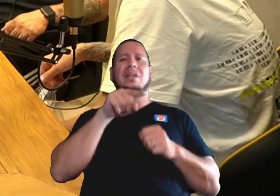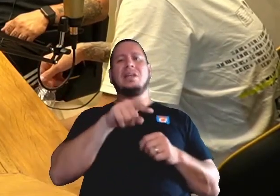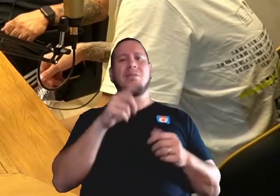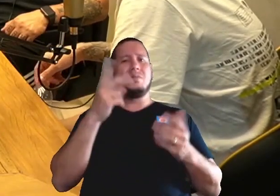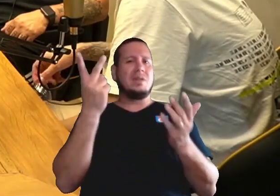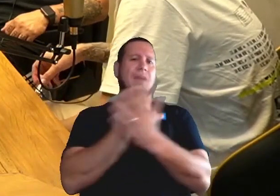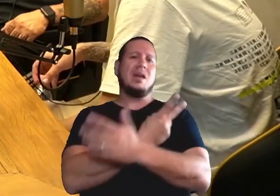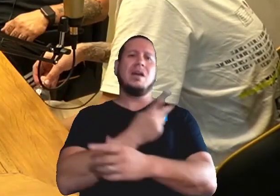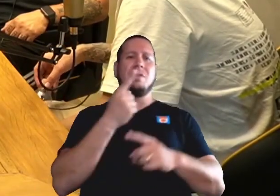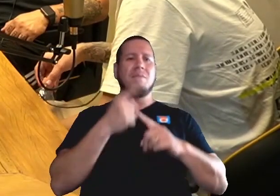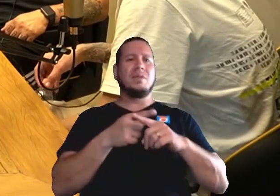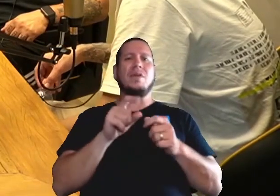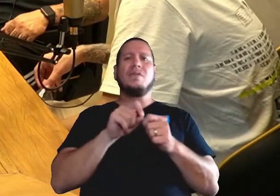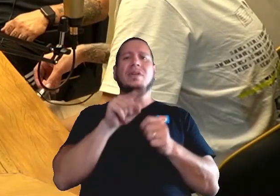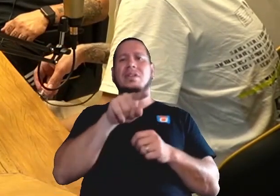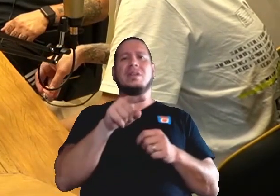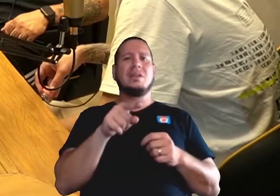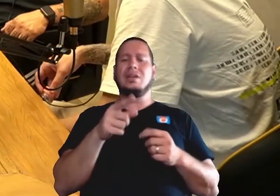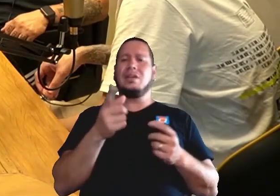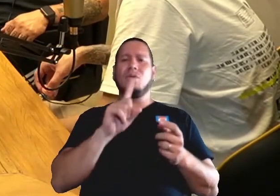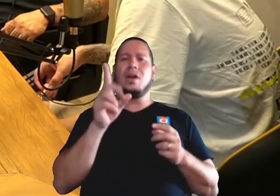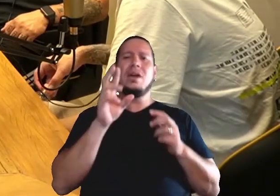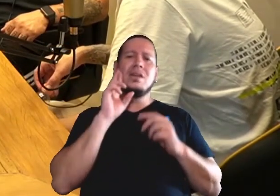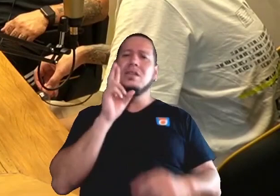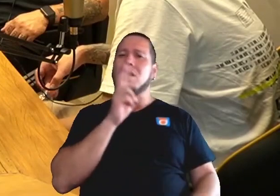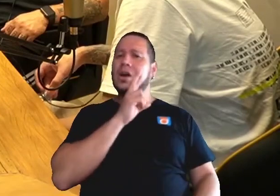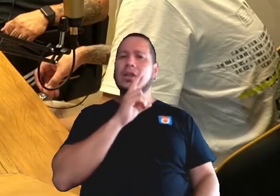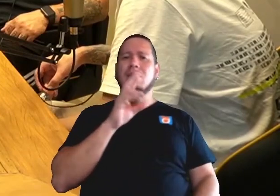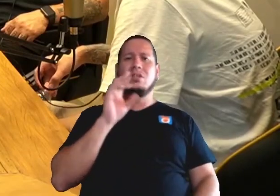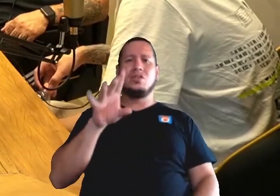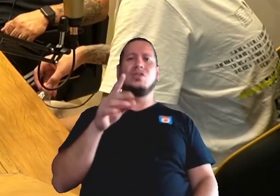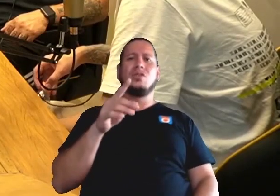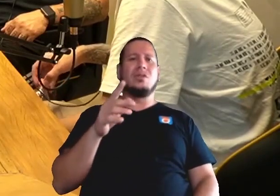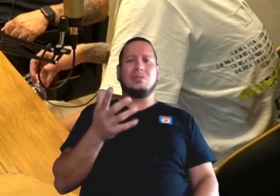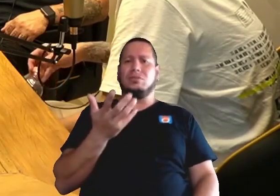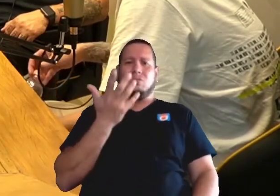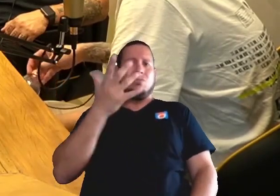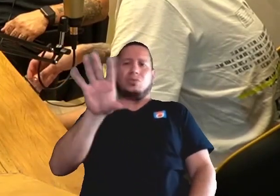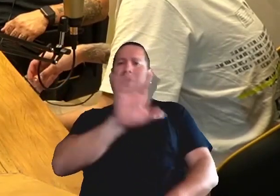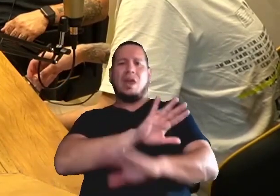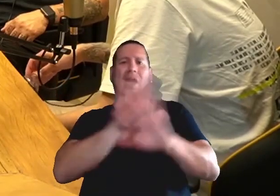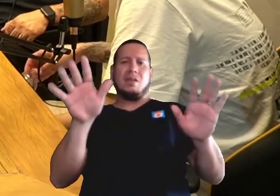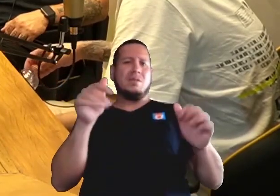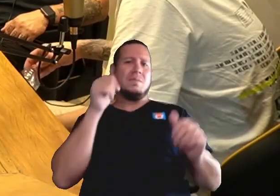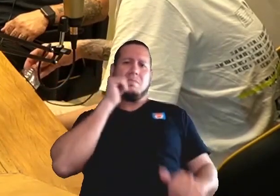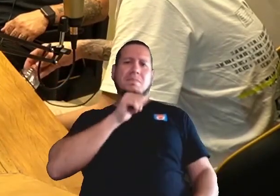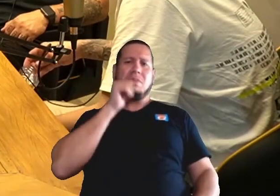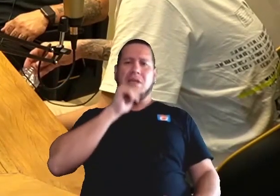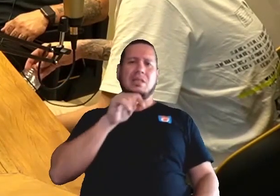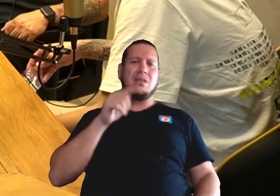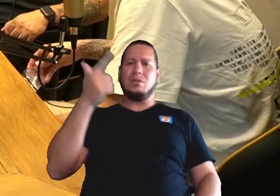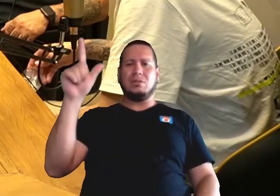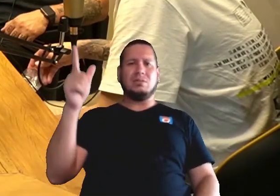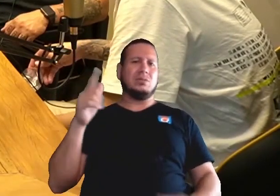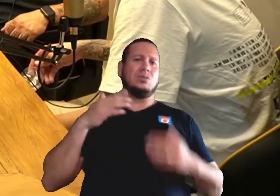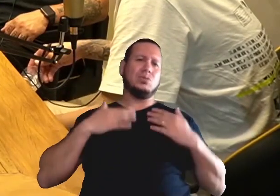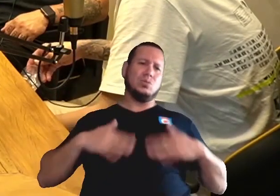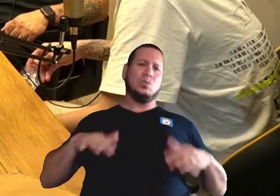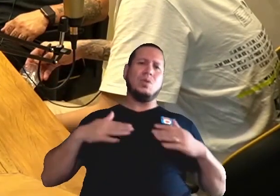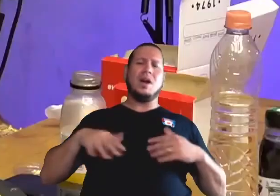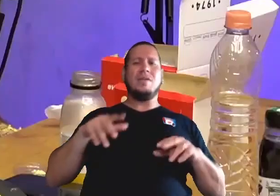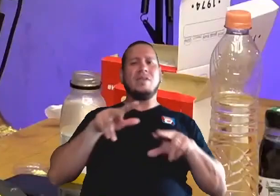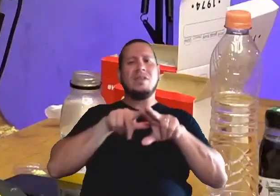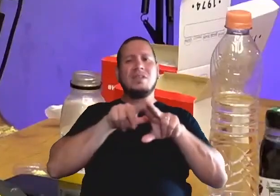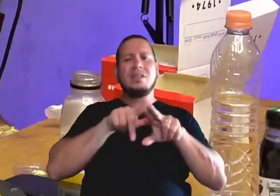tipo mano nada tipo vou fazer o quê no aqui não é restaurante né nada tem tem o tipo eu não quero mina do tipo eu tava eu tava eu tava na